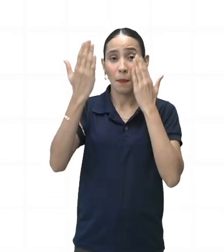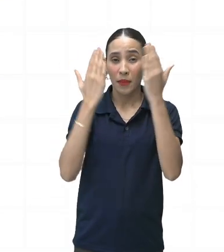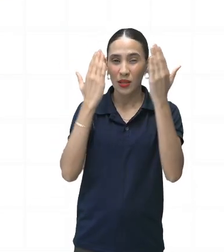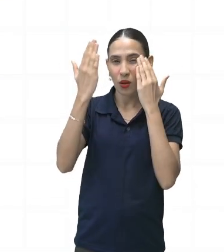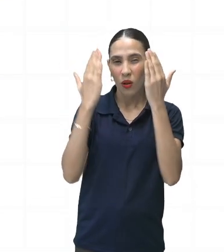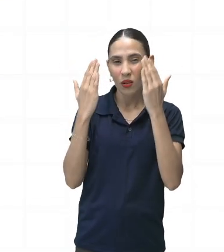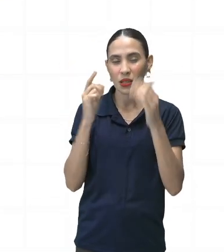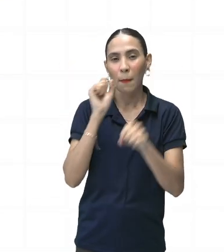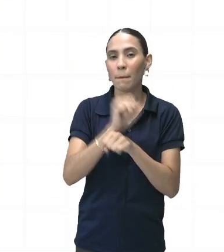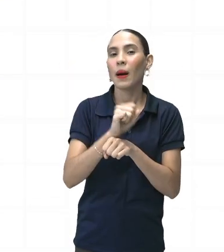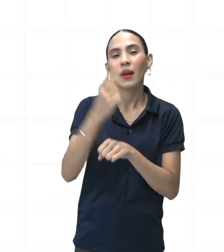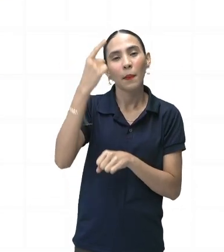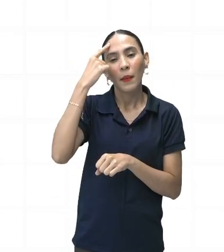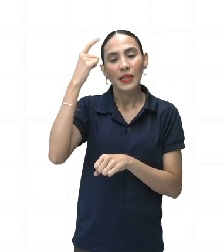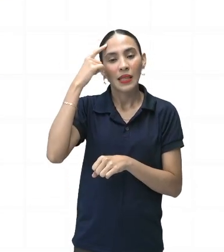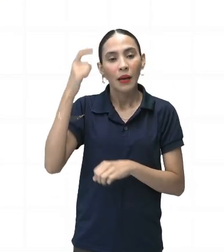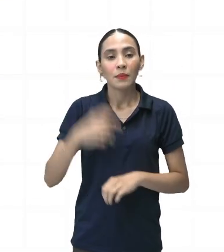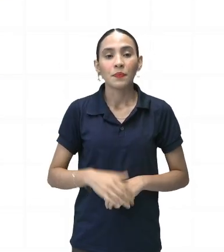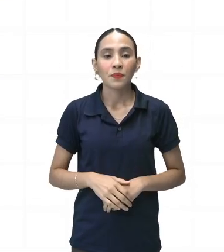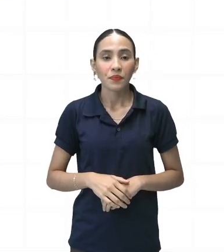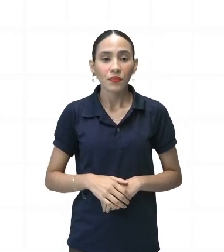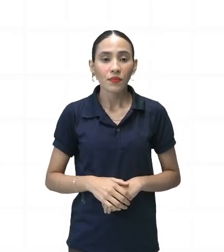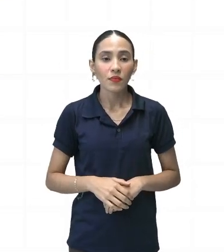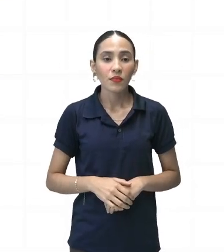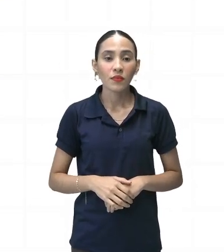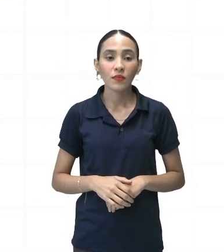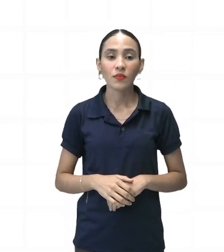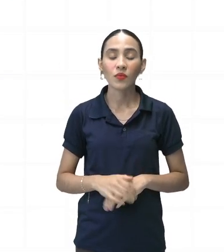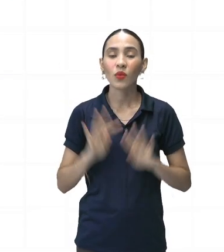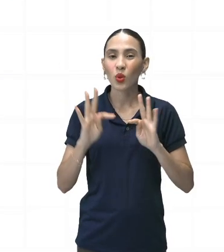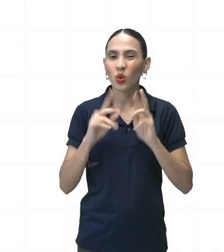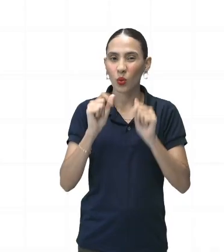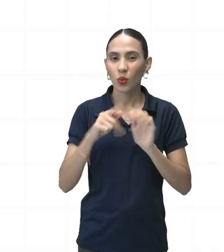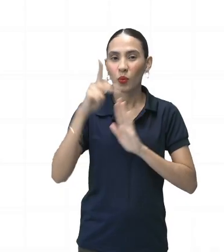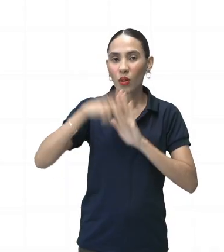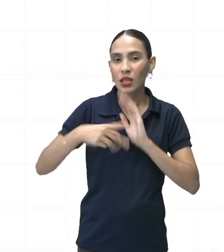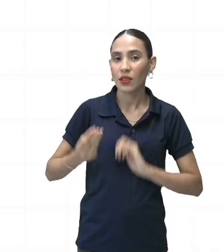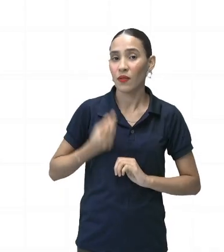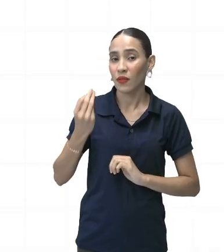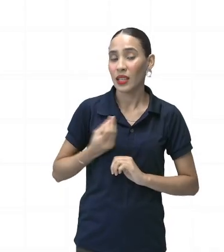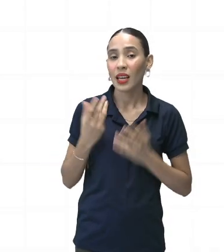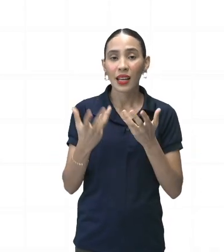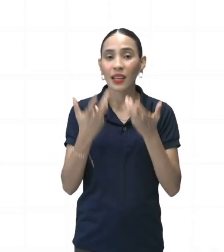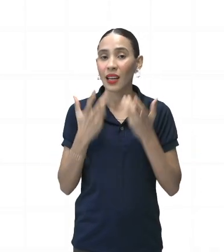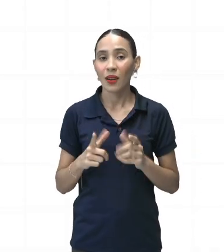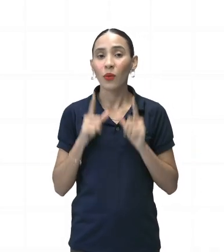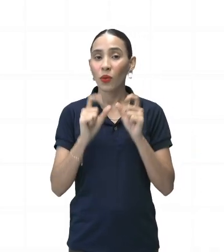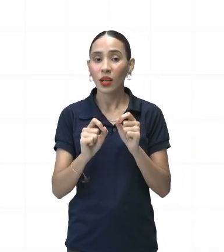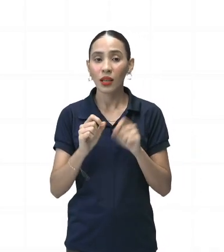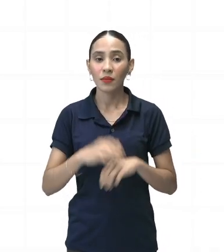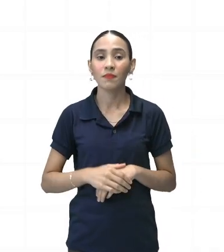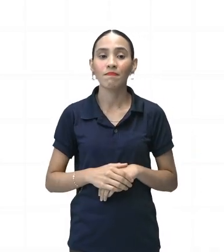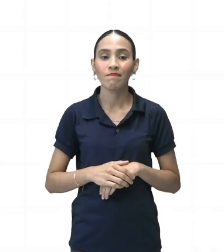Para pensar aqui. Primeira coisa, todo projeto de vida ele requer um